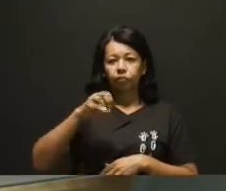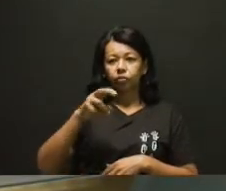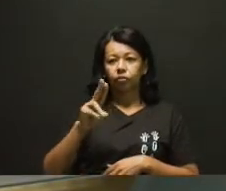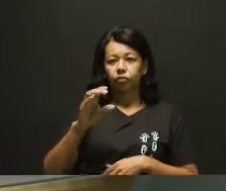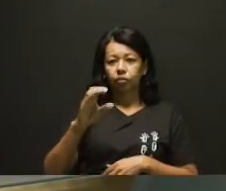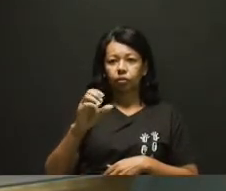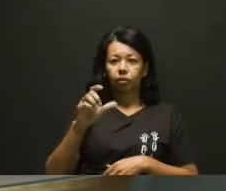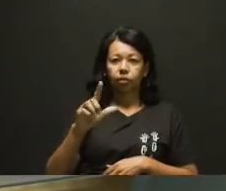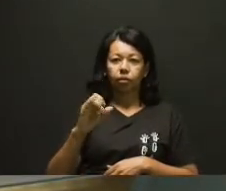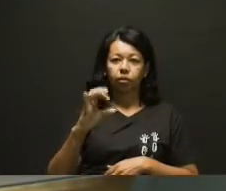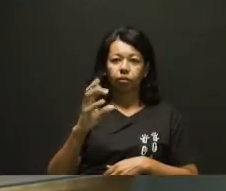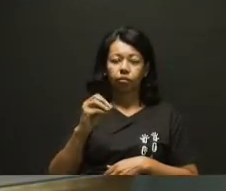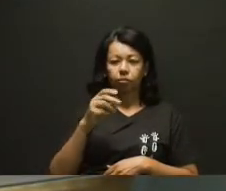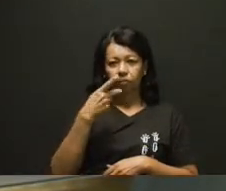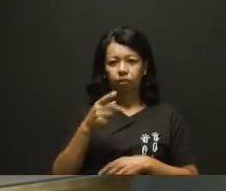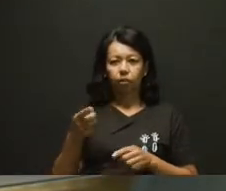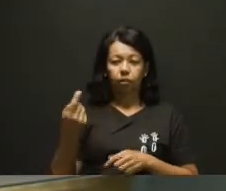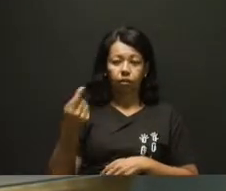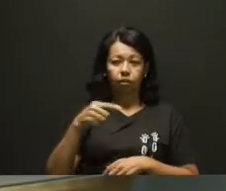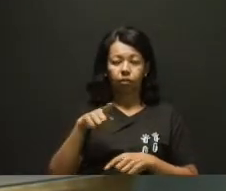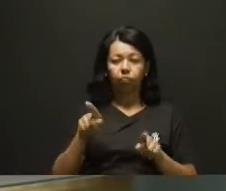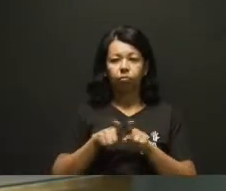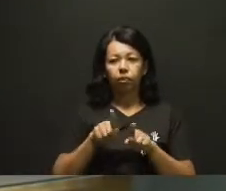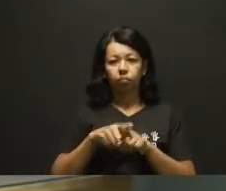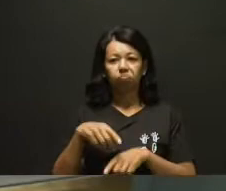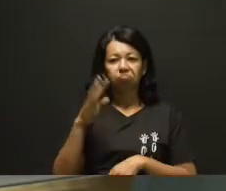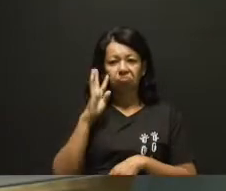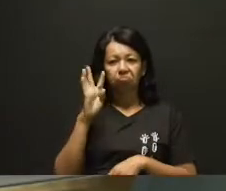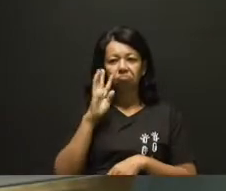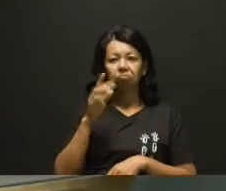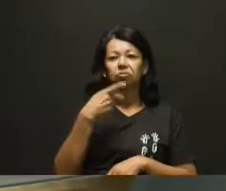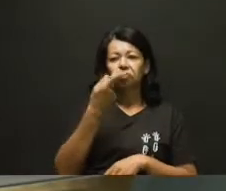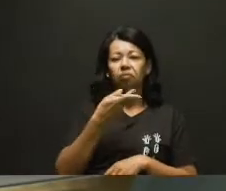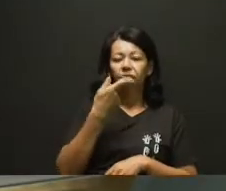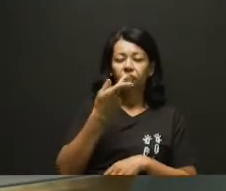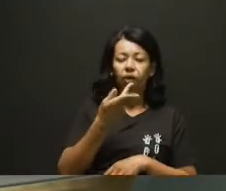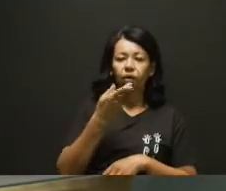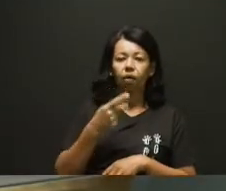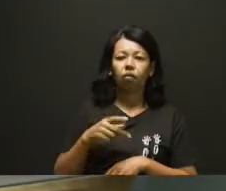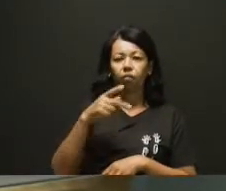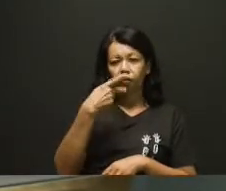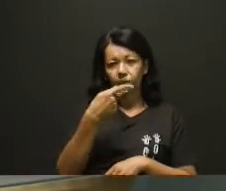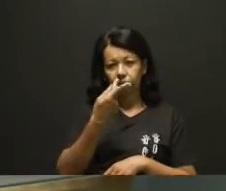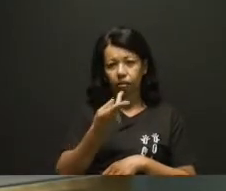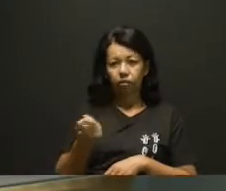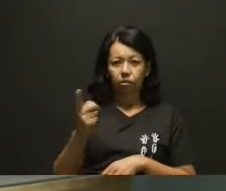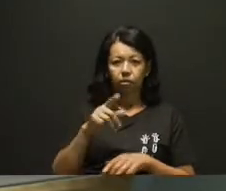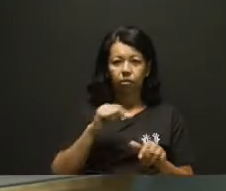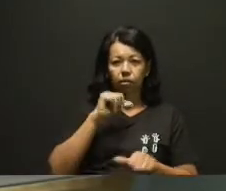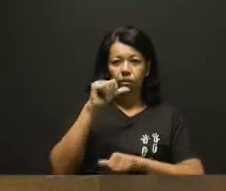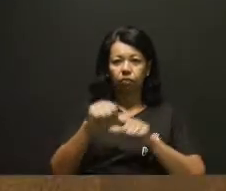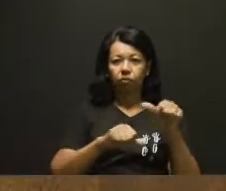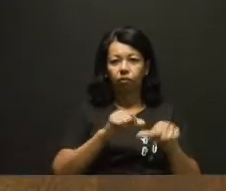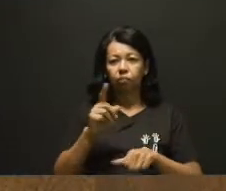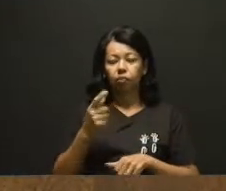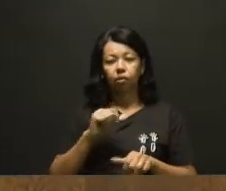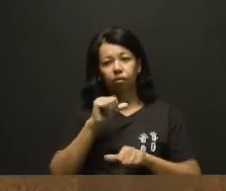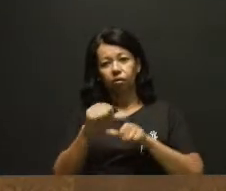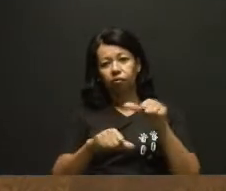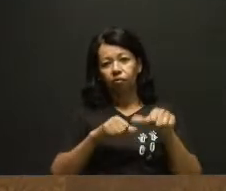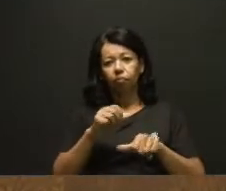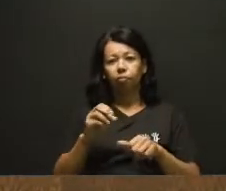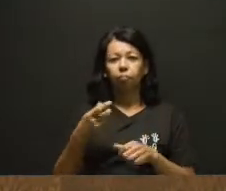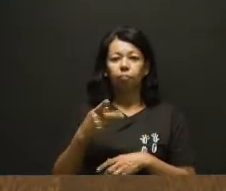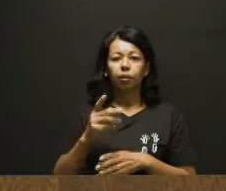mesmo legal as observações quando disse que nessa reforma né não é uma reforma para